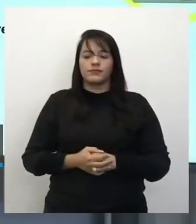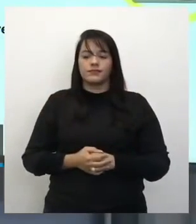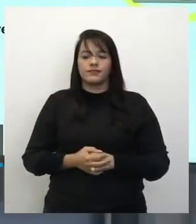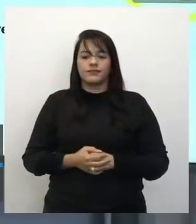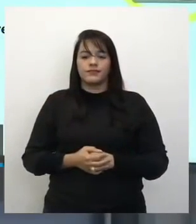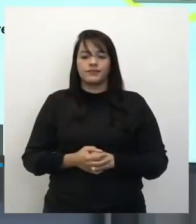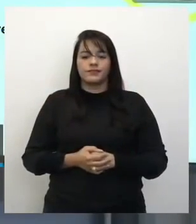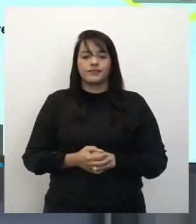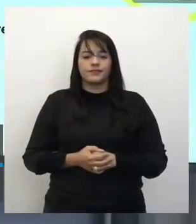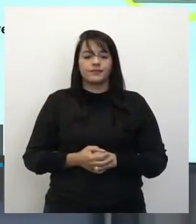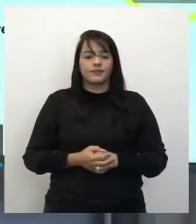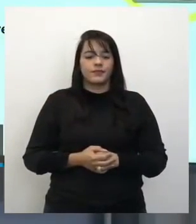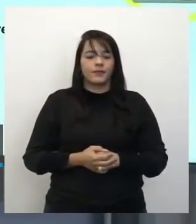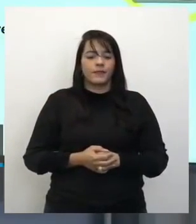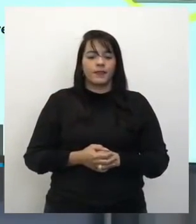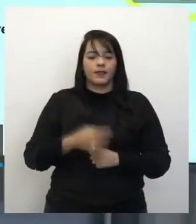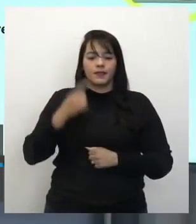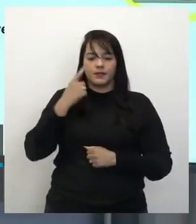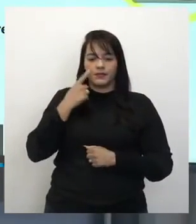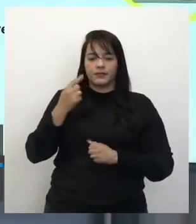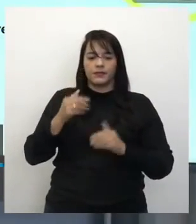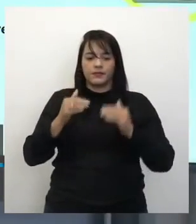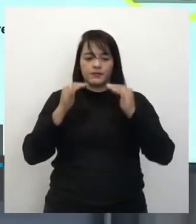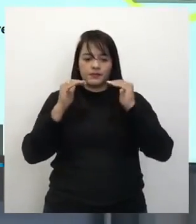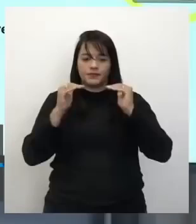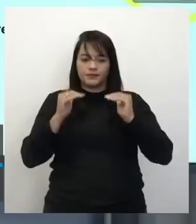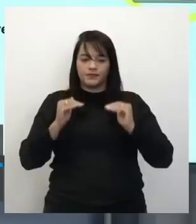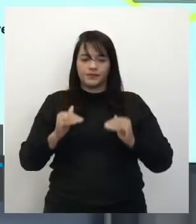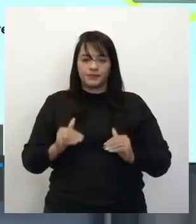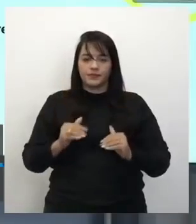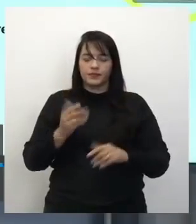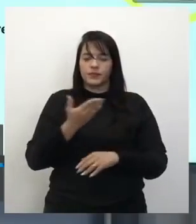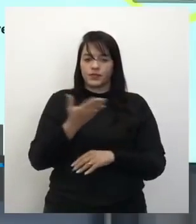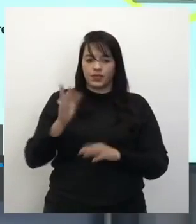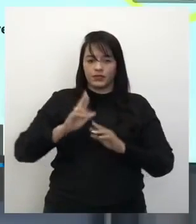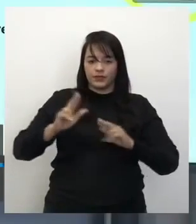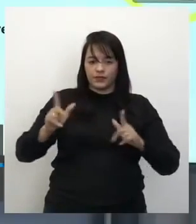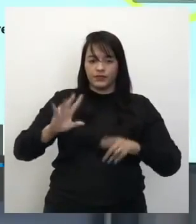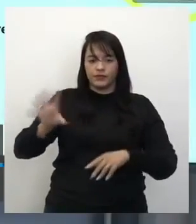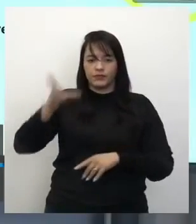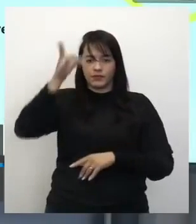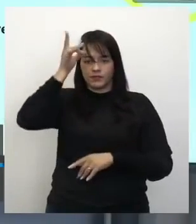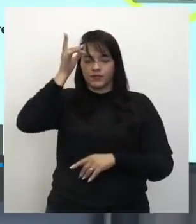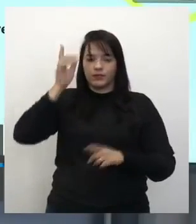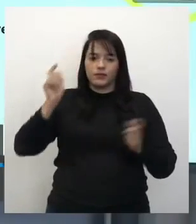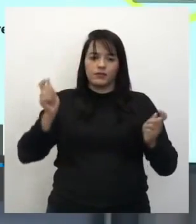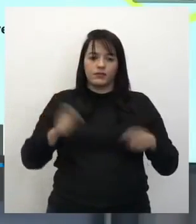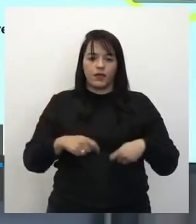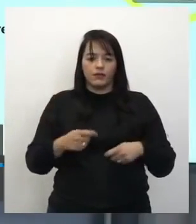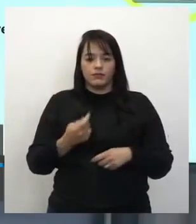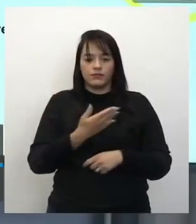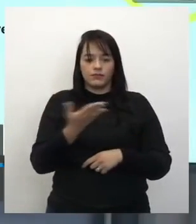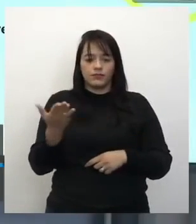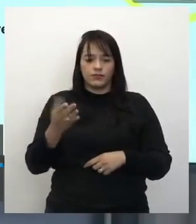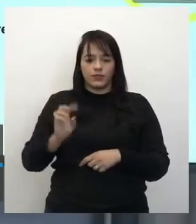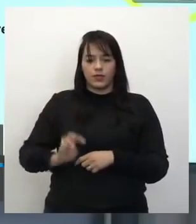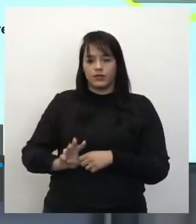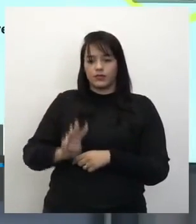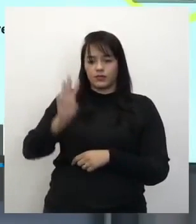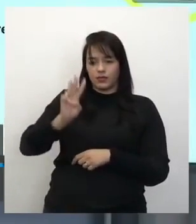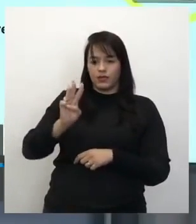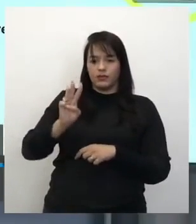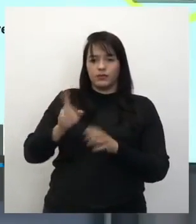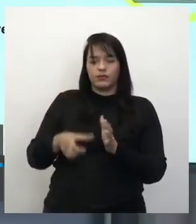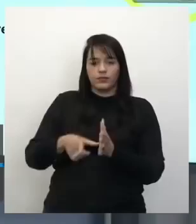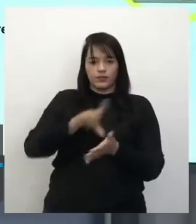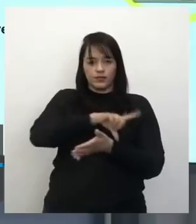coloquei na ordem diferente, né, João? Mas tem news aí, se você quiser memorizar também, né? Então, você coloca o W antes do S aqui,